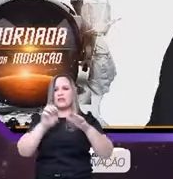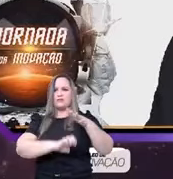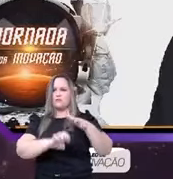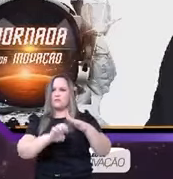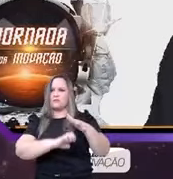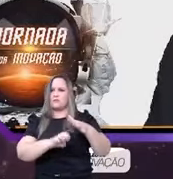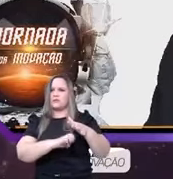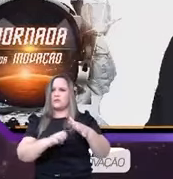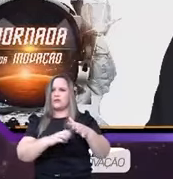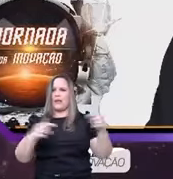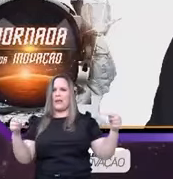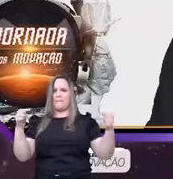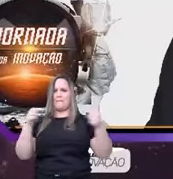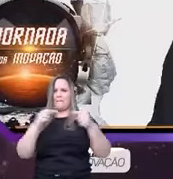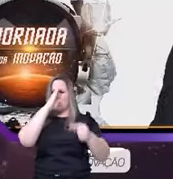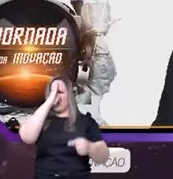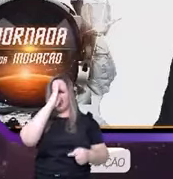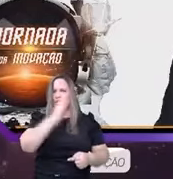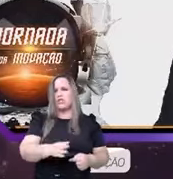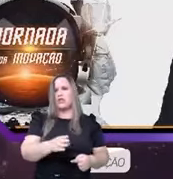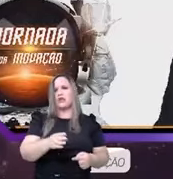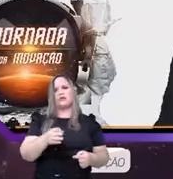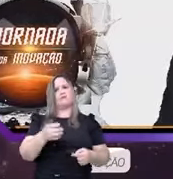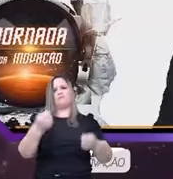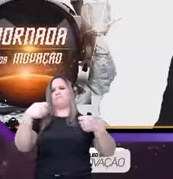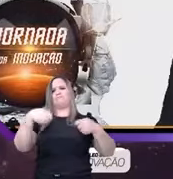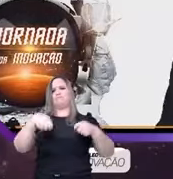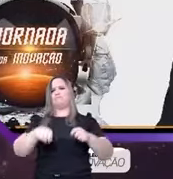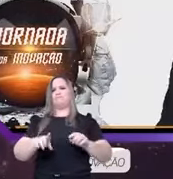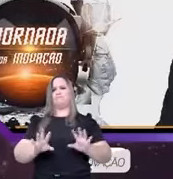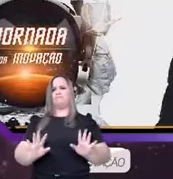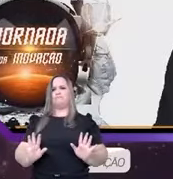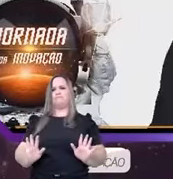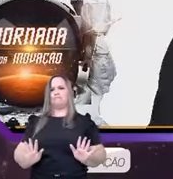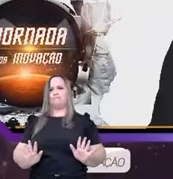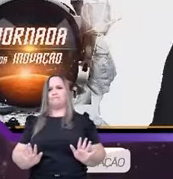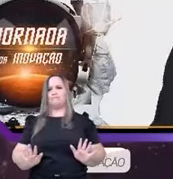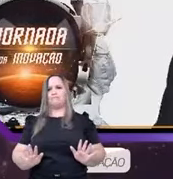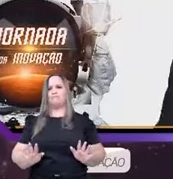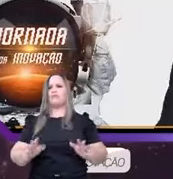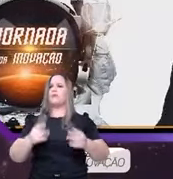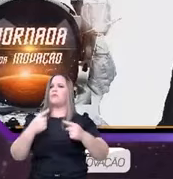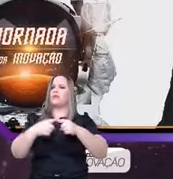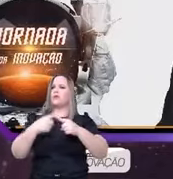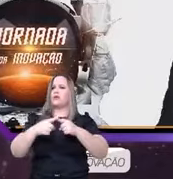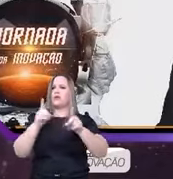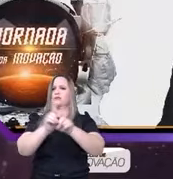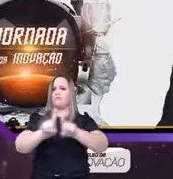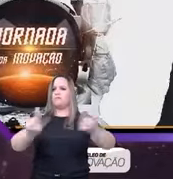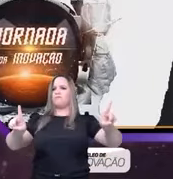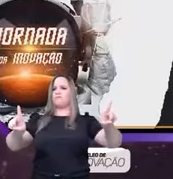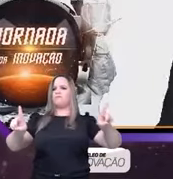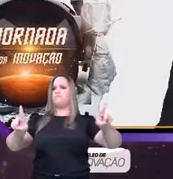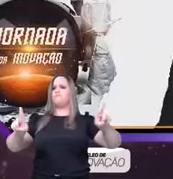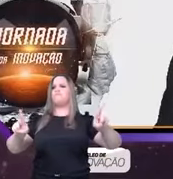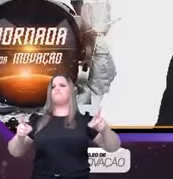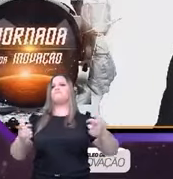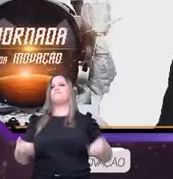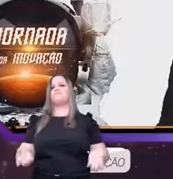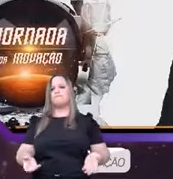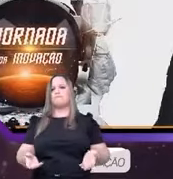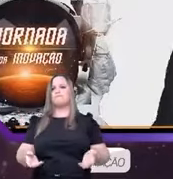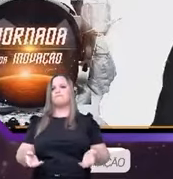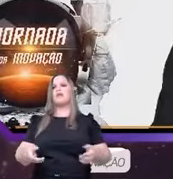aplicada diretamente à administração pública, são verticais diferentes, distintas. A própria agilidade de modificação